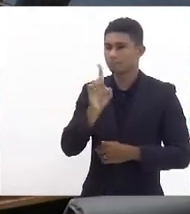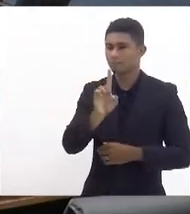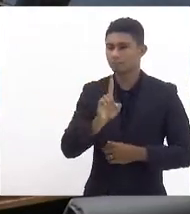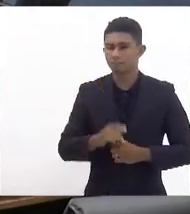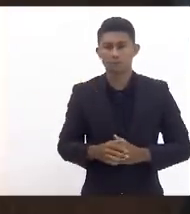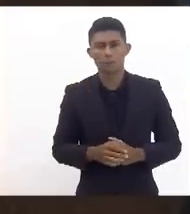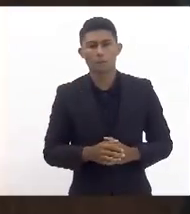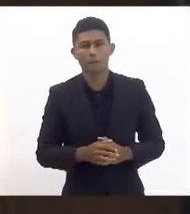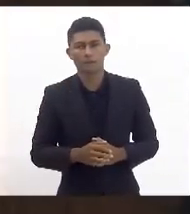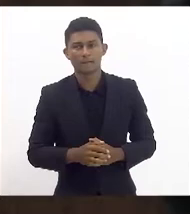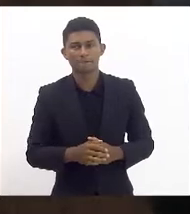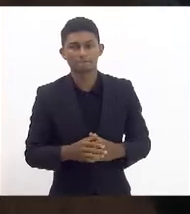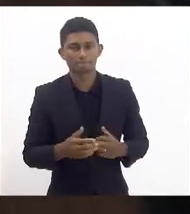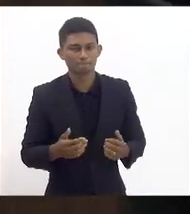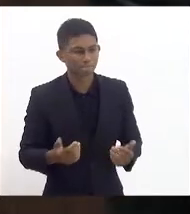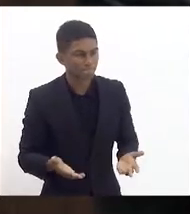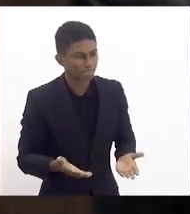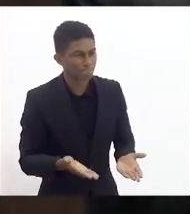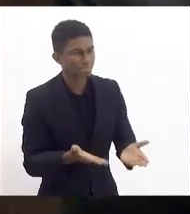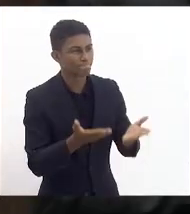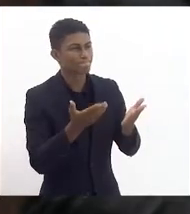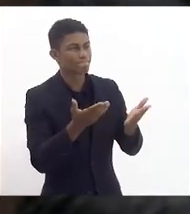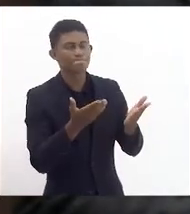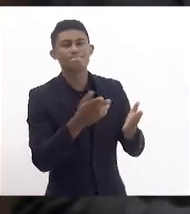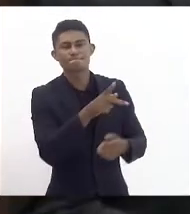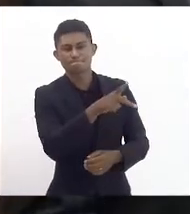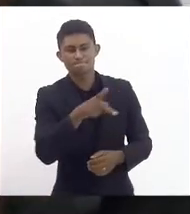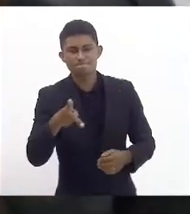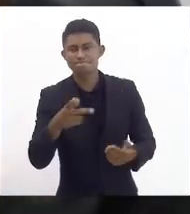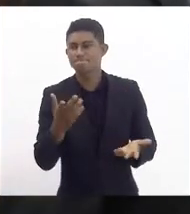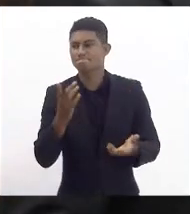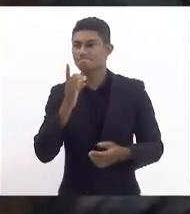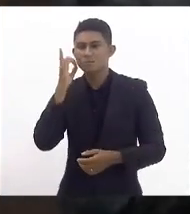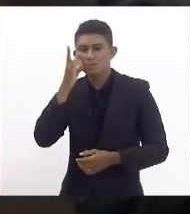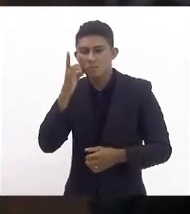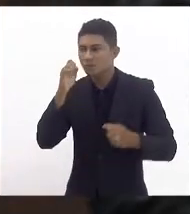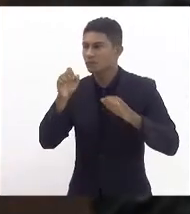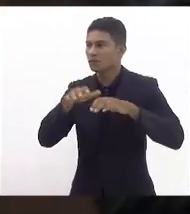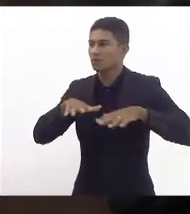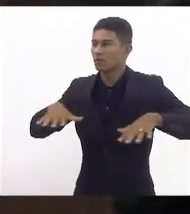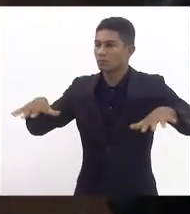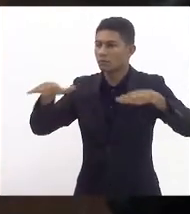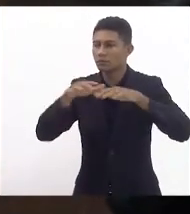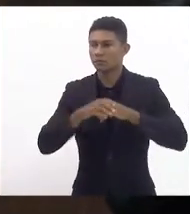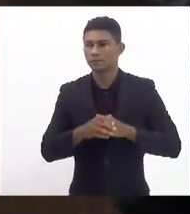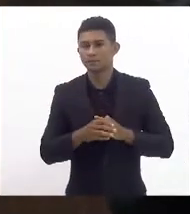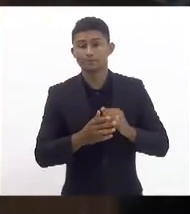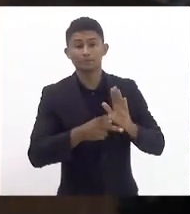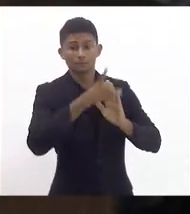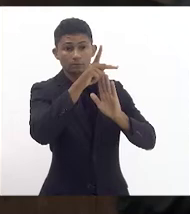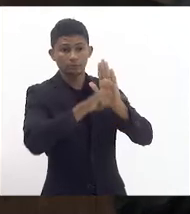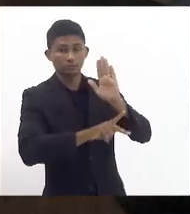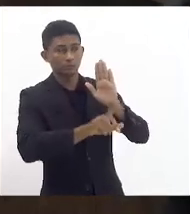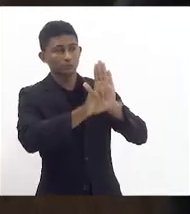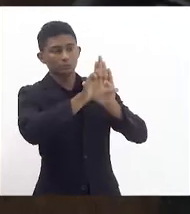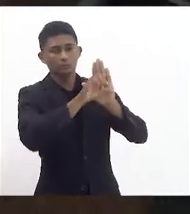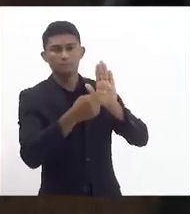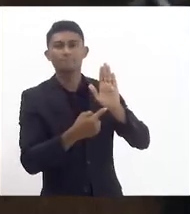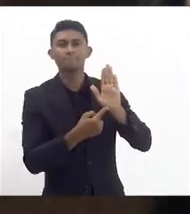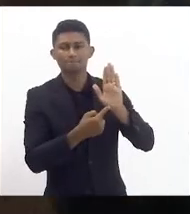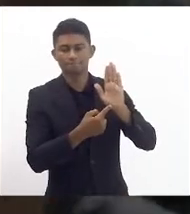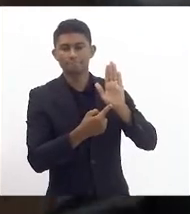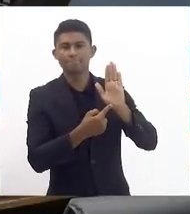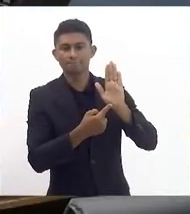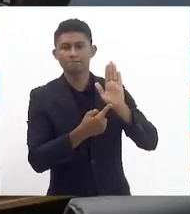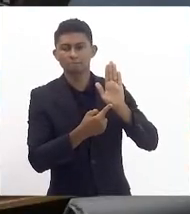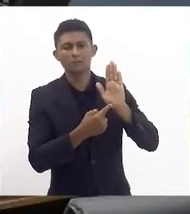Senhor presidente, senhoras deputadas, senhores deputados, o projeto de lei em questão